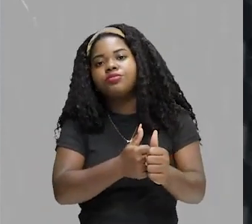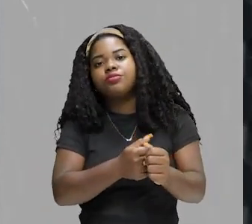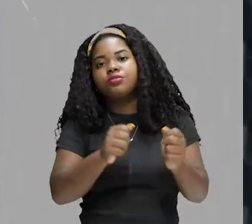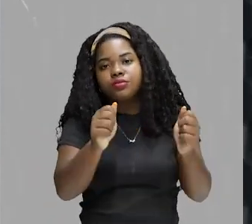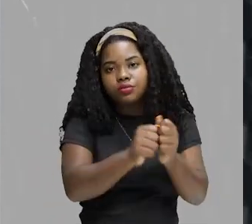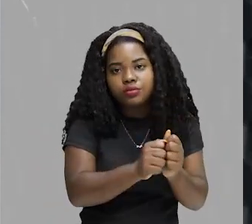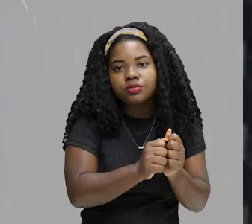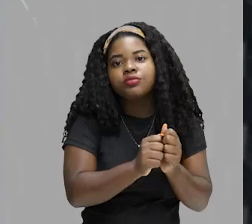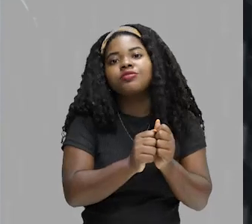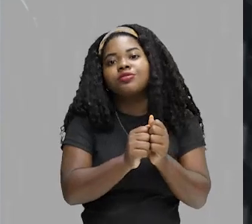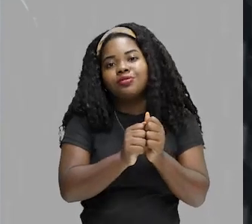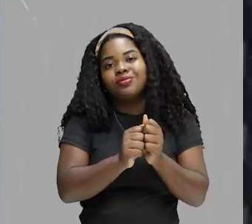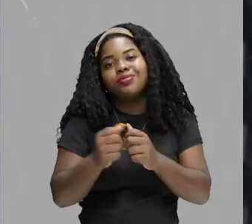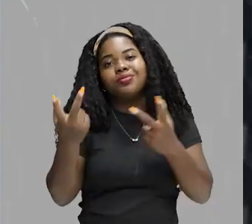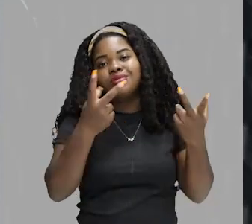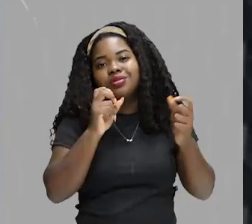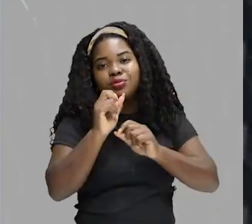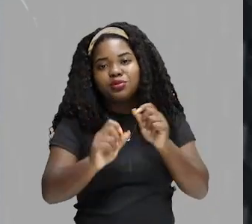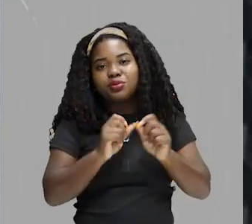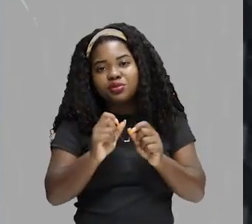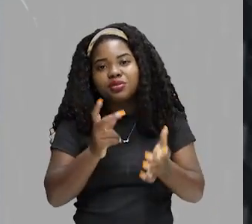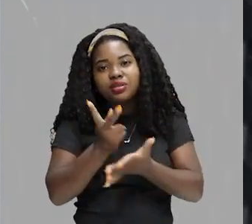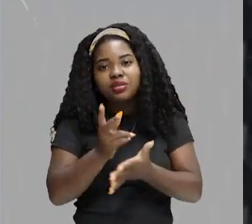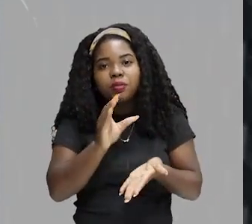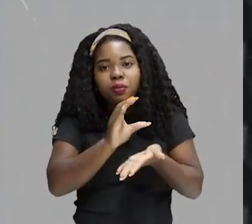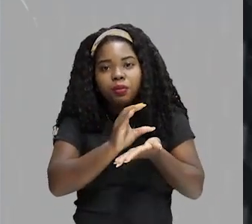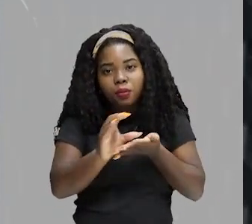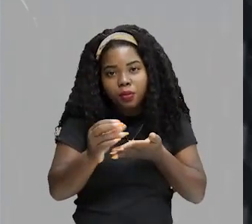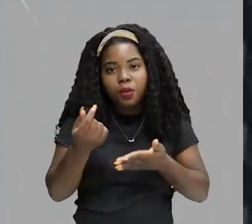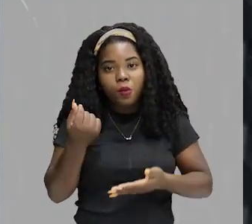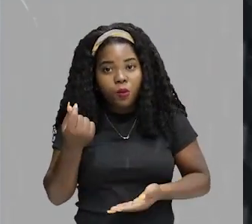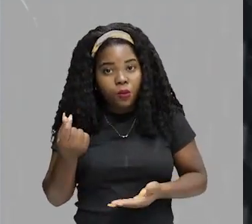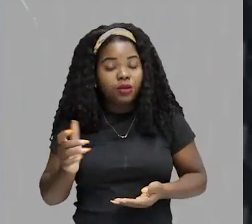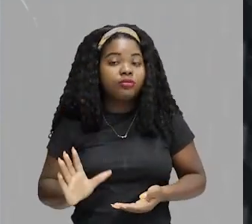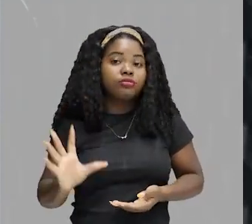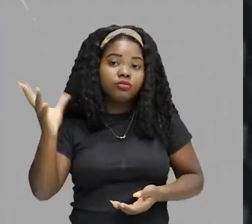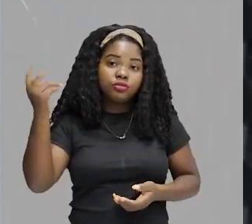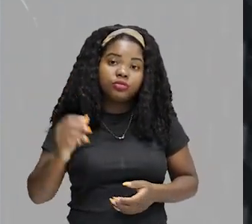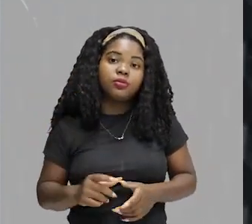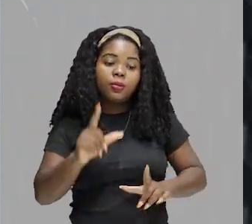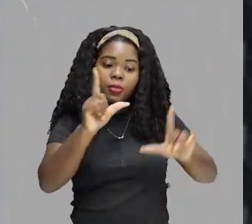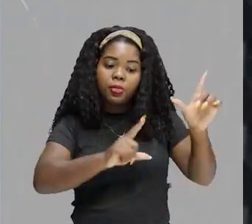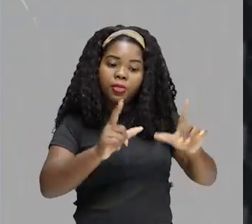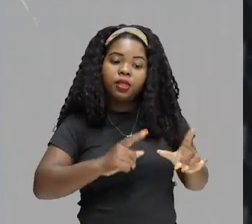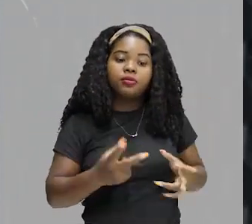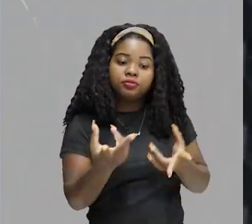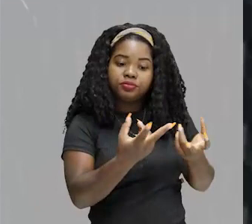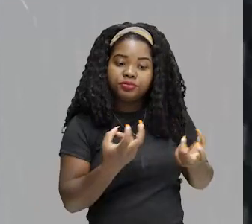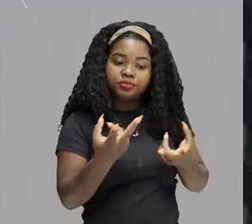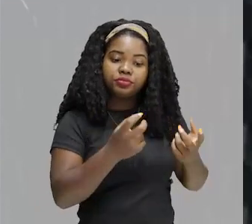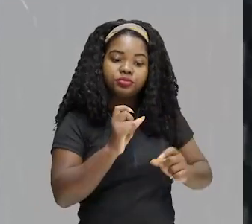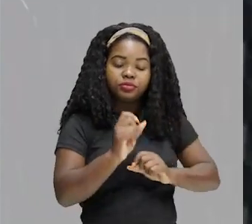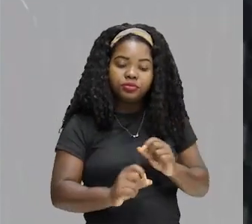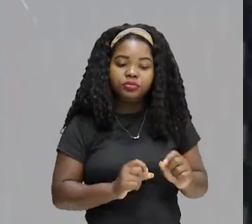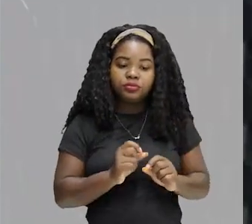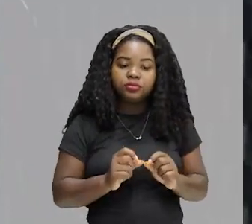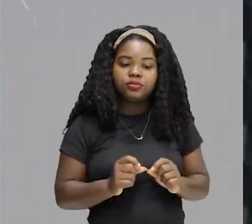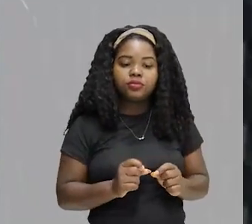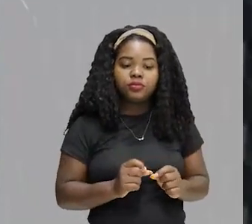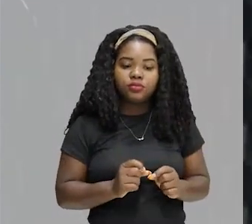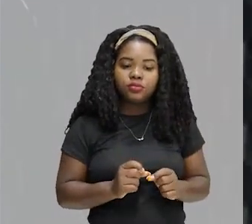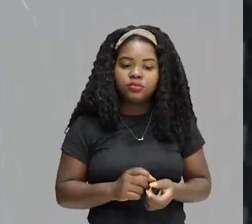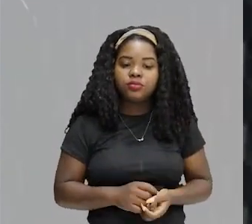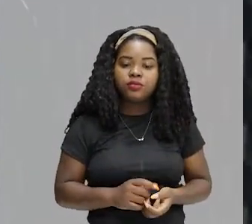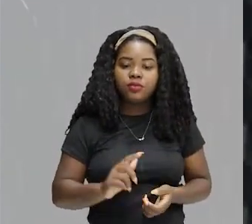visando sempre o quê? Visando sempre o lucro. Assim acontece. A mídia vai explorar, até já mostrei para vocês numa outra